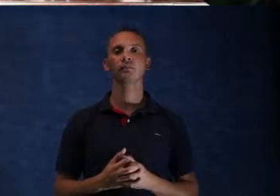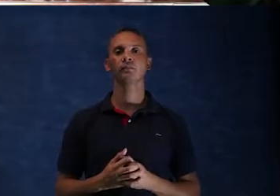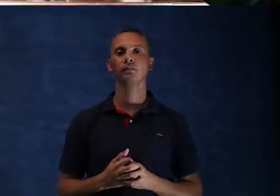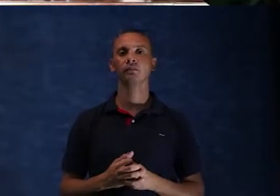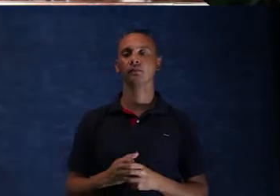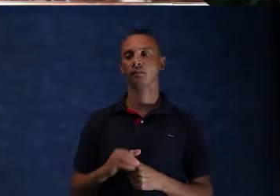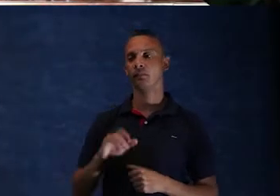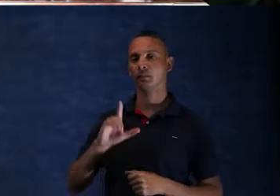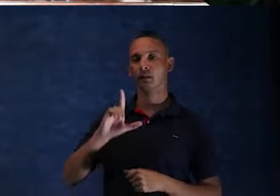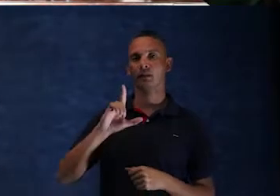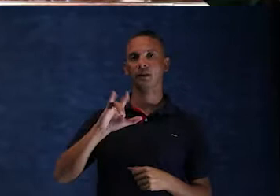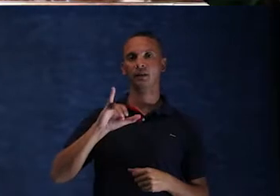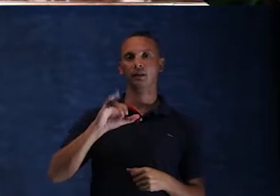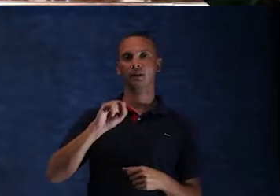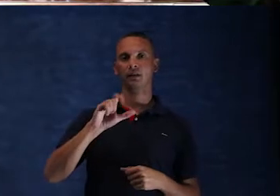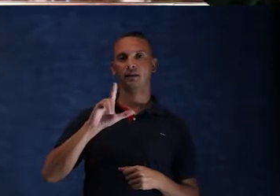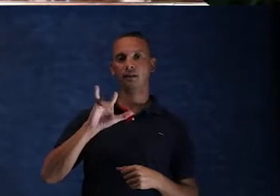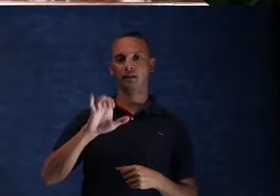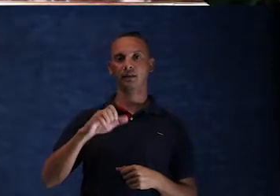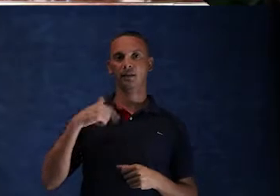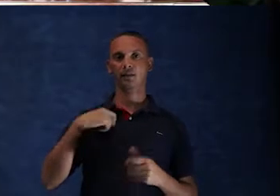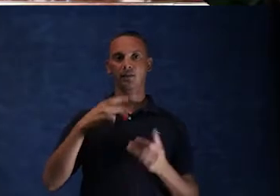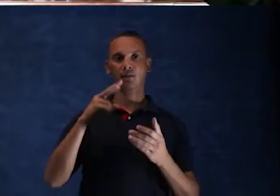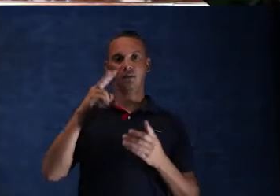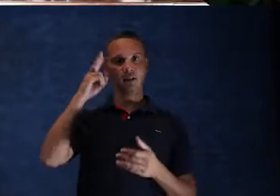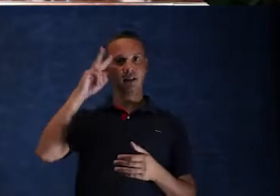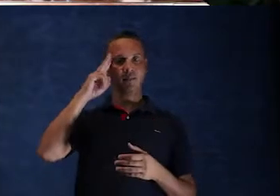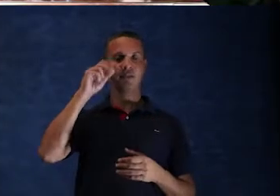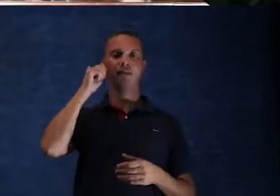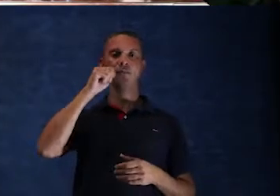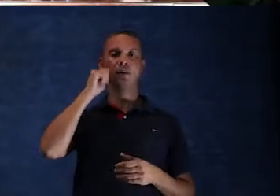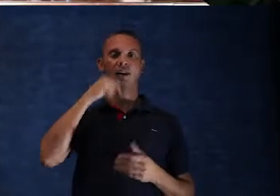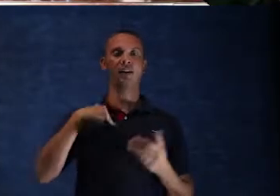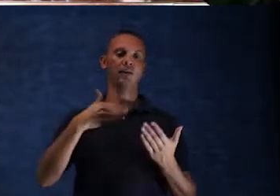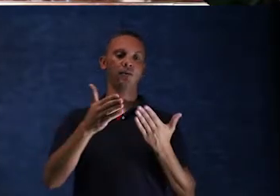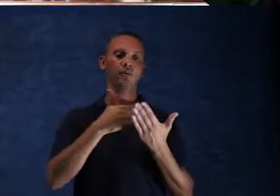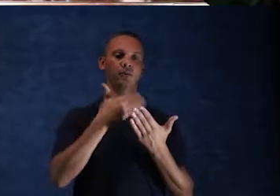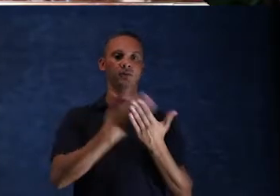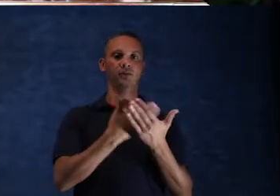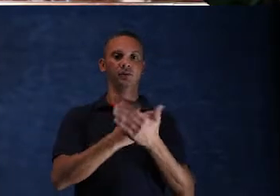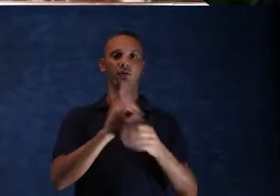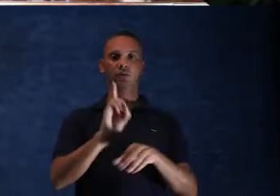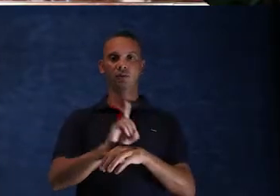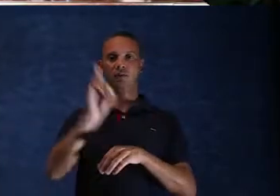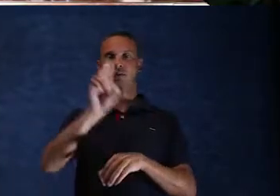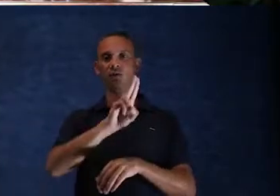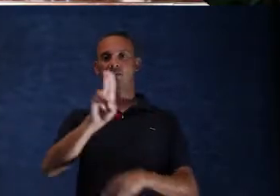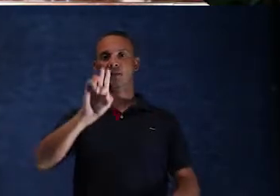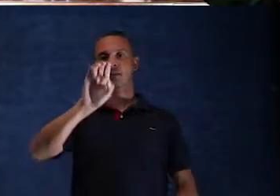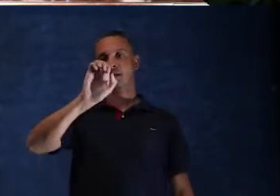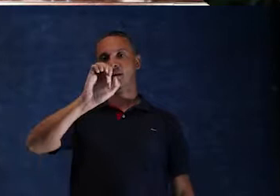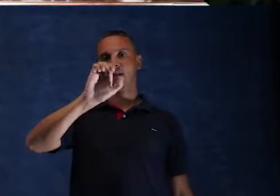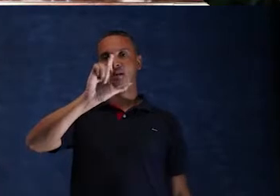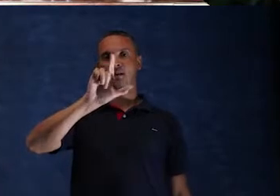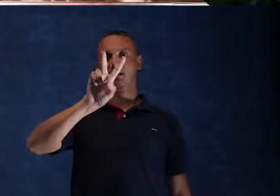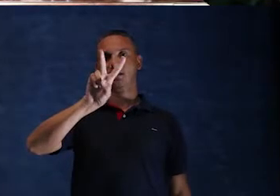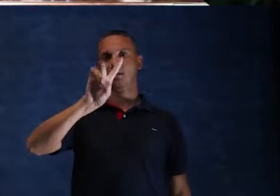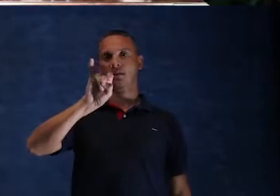Leslie, eu me lembrei aqui de uma autora que eu estudo, inclusive, no meu doutorado, que é Elvira Vinha.